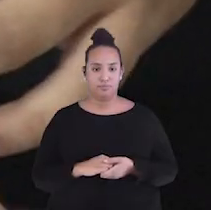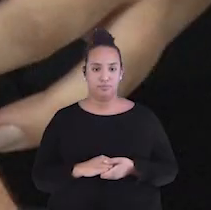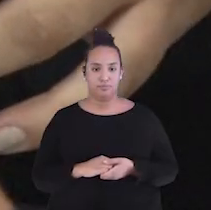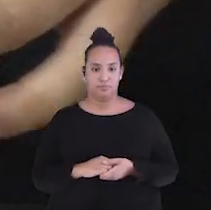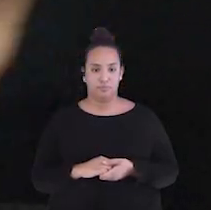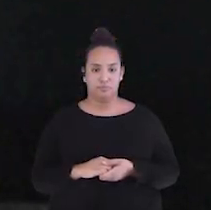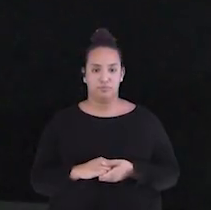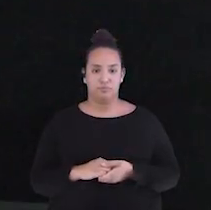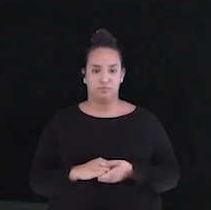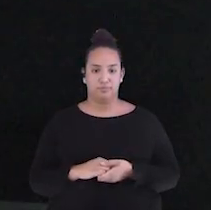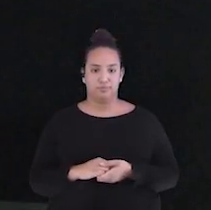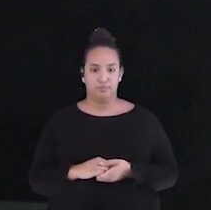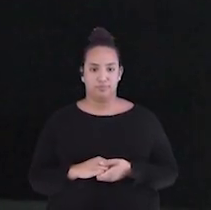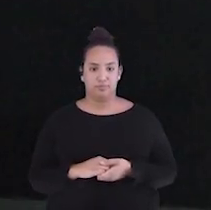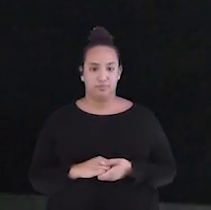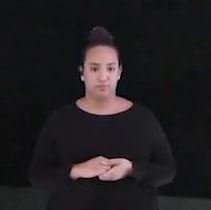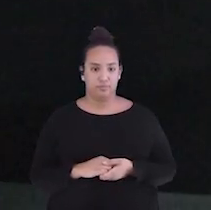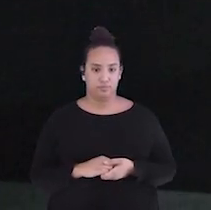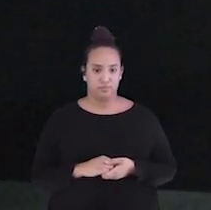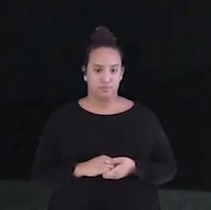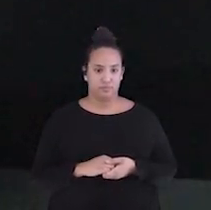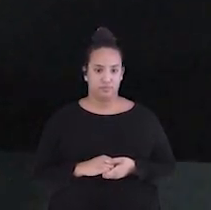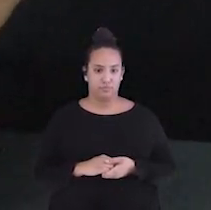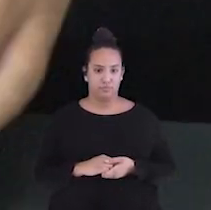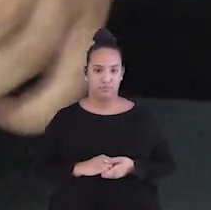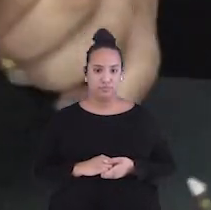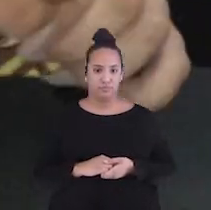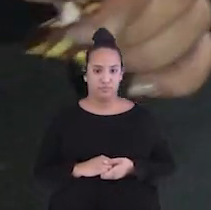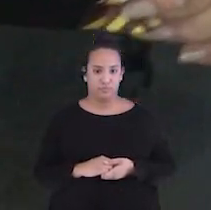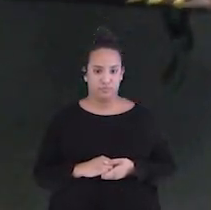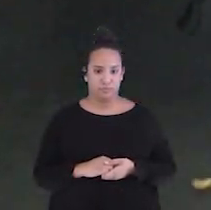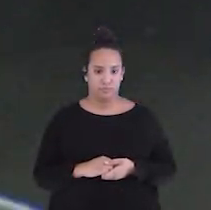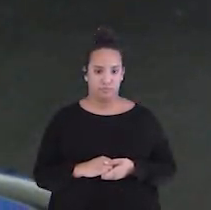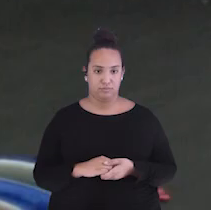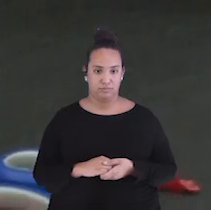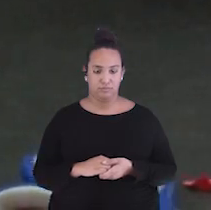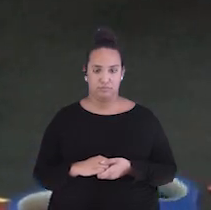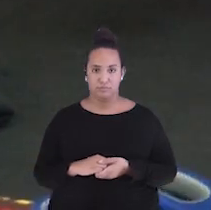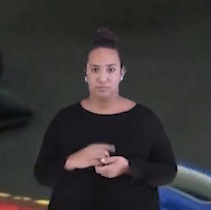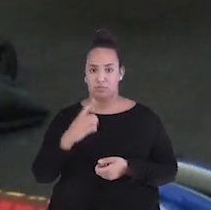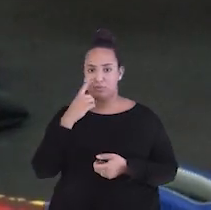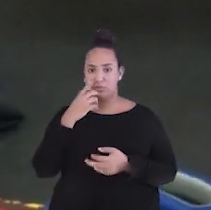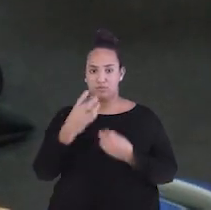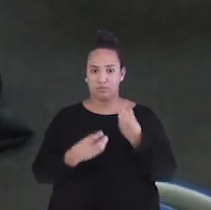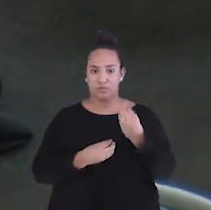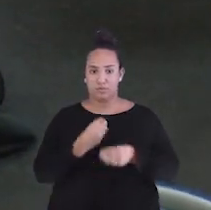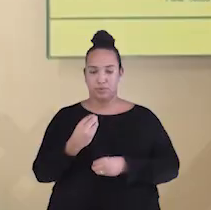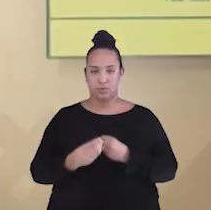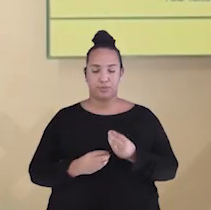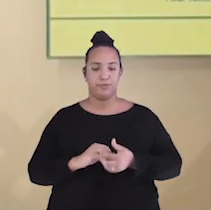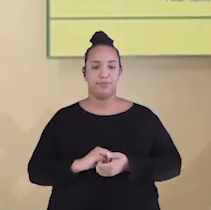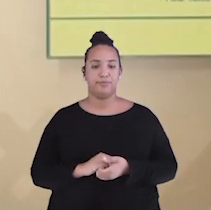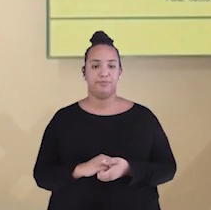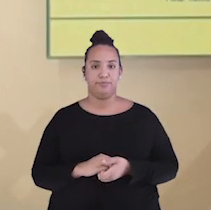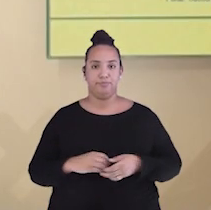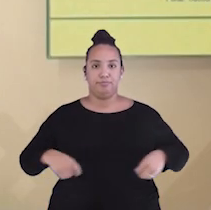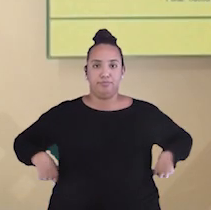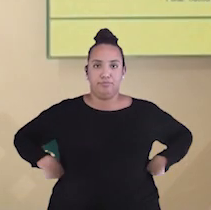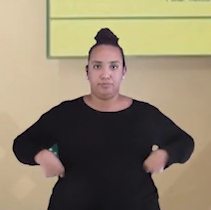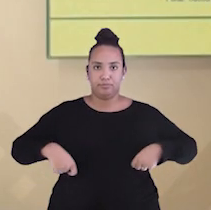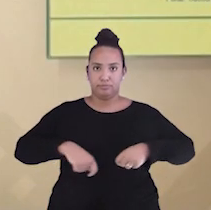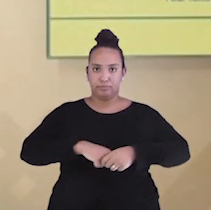Vamos pegar esse vermelhinho aqui. Aí a gente vai passar aqui por trás, ó, dela. Jogar para